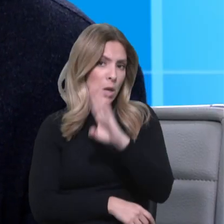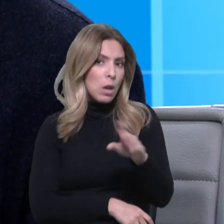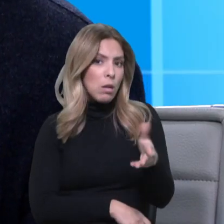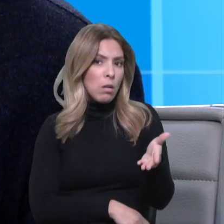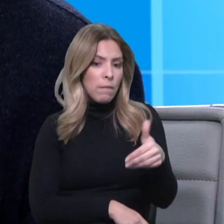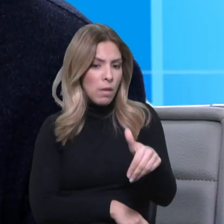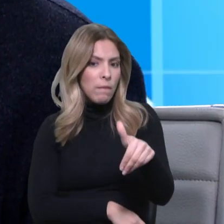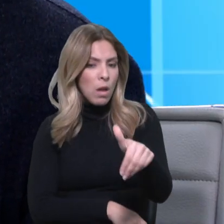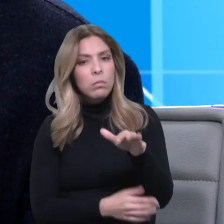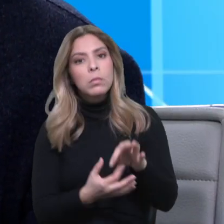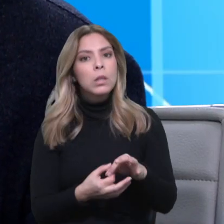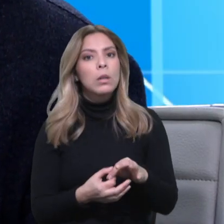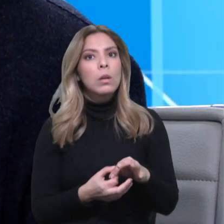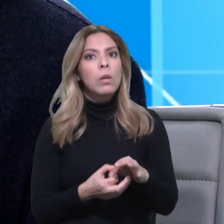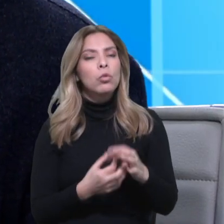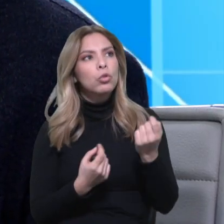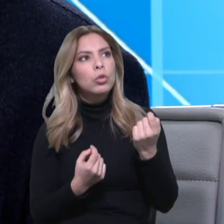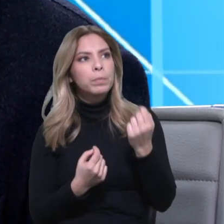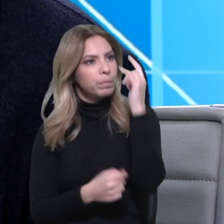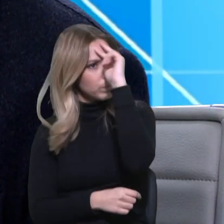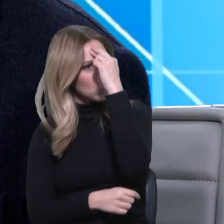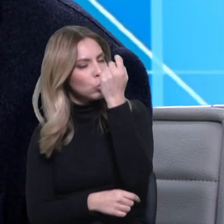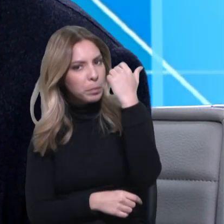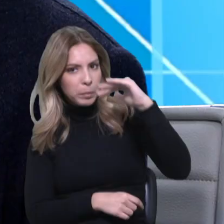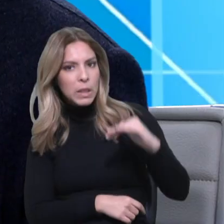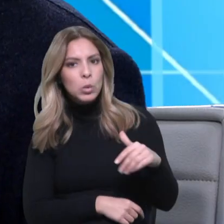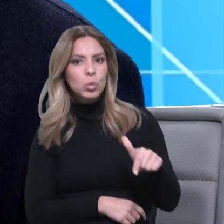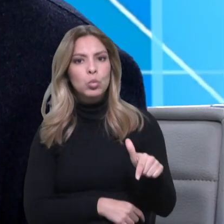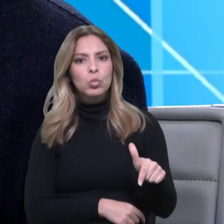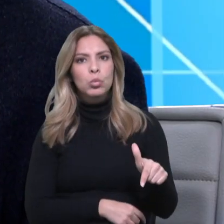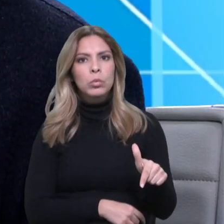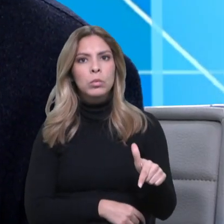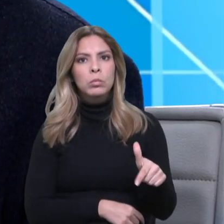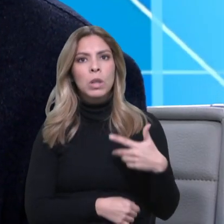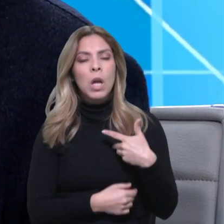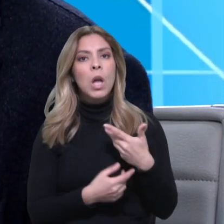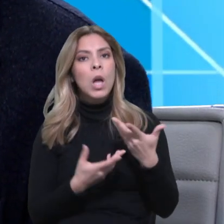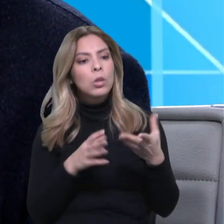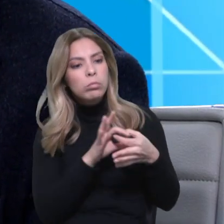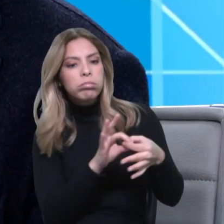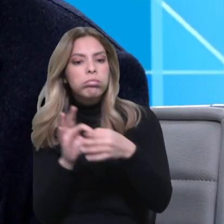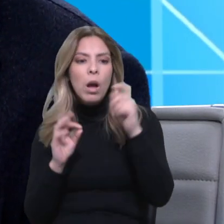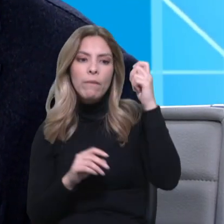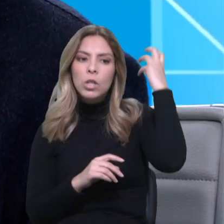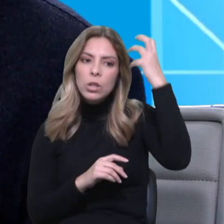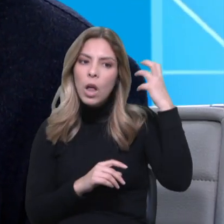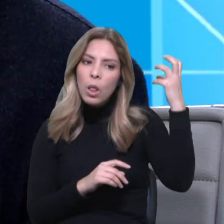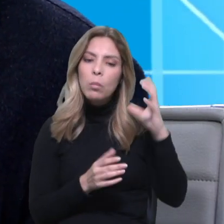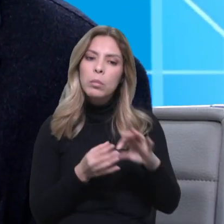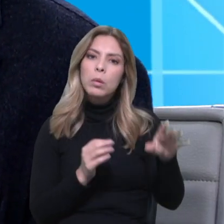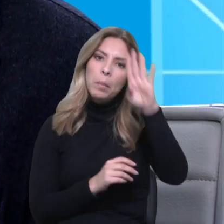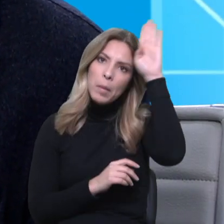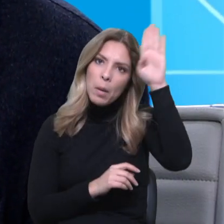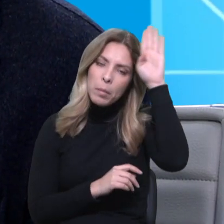enfim, hoje muito menos resistências a este caminhar junto, a esta evangelização em conjunto que o Papa Francisco tanto